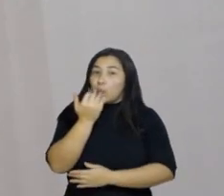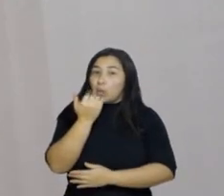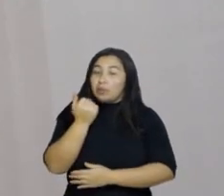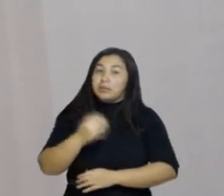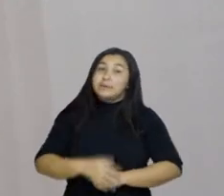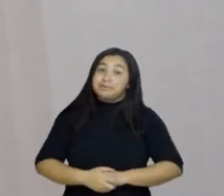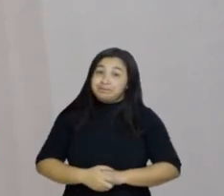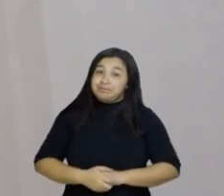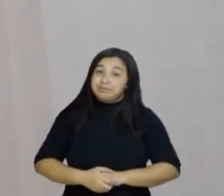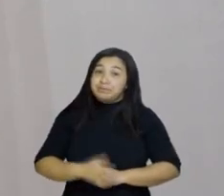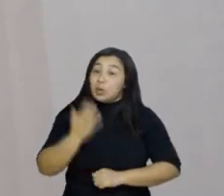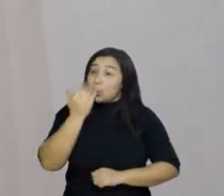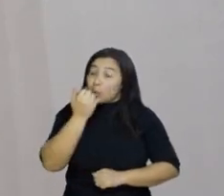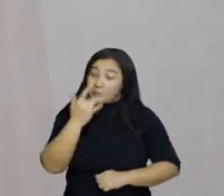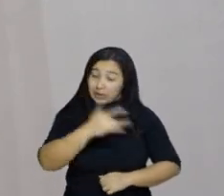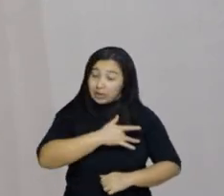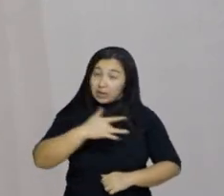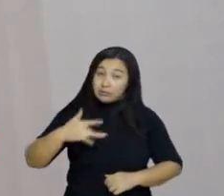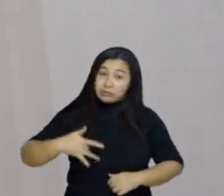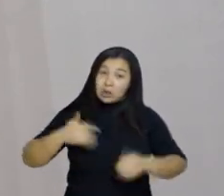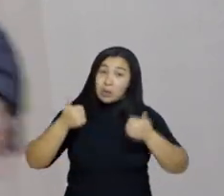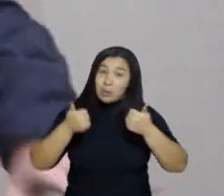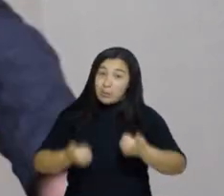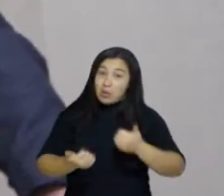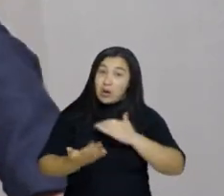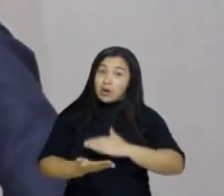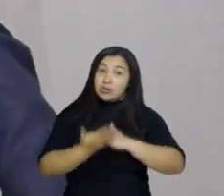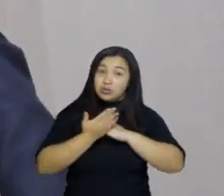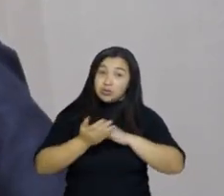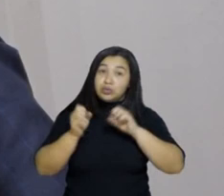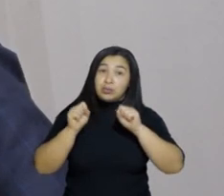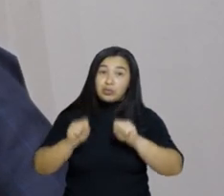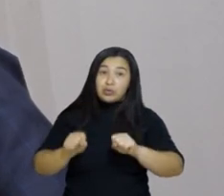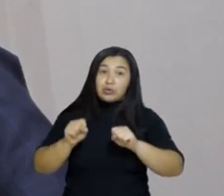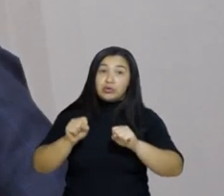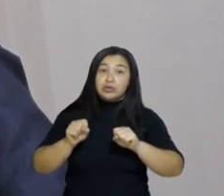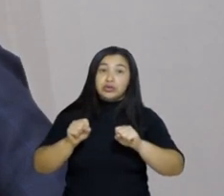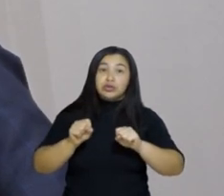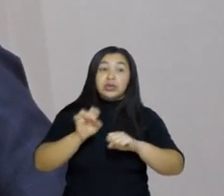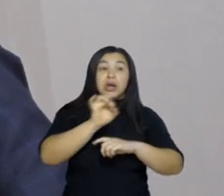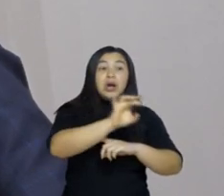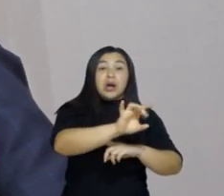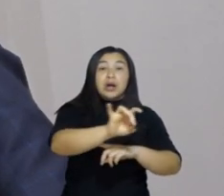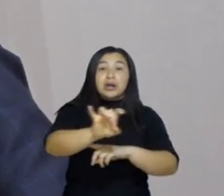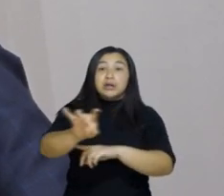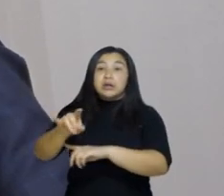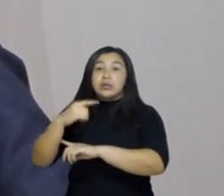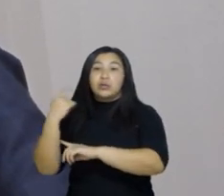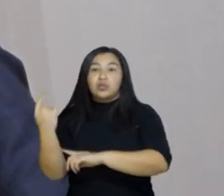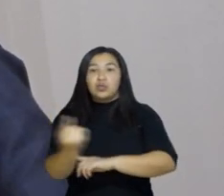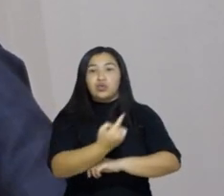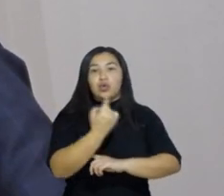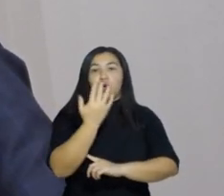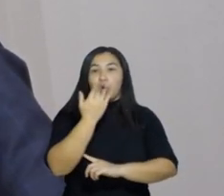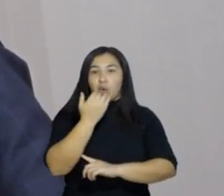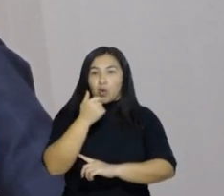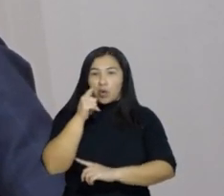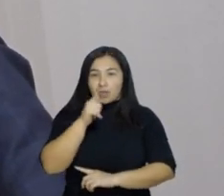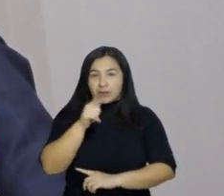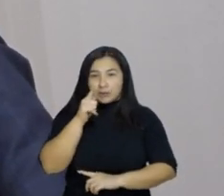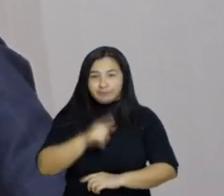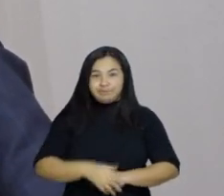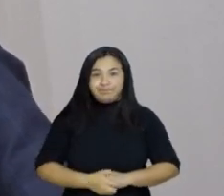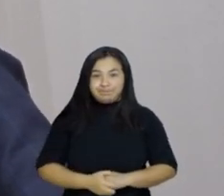alimento saudável, para que ele possa chegar à mesa de cada um e de cada uma de nós.